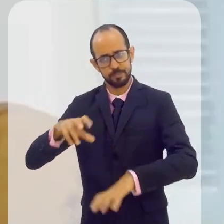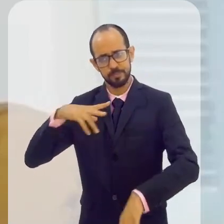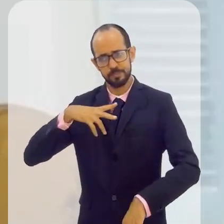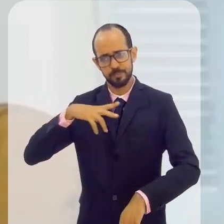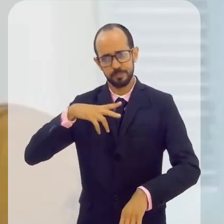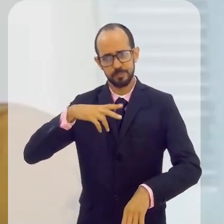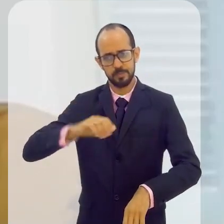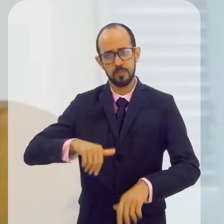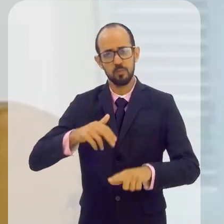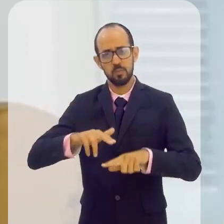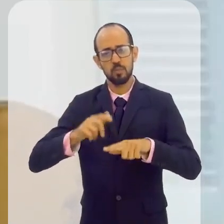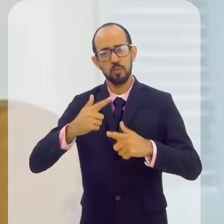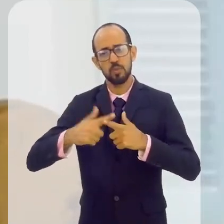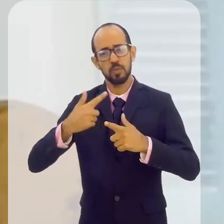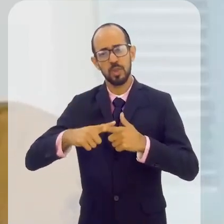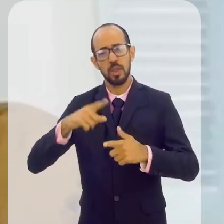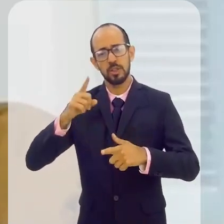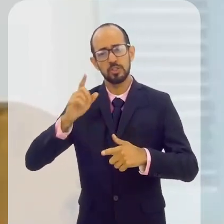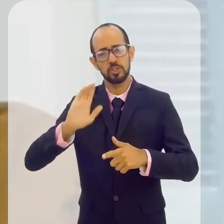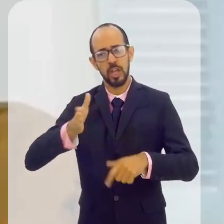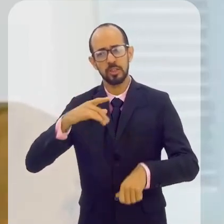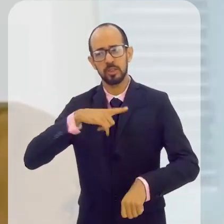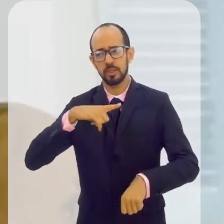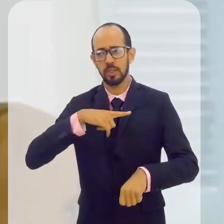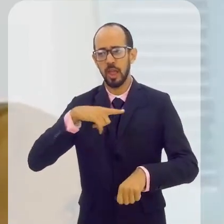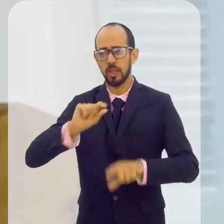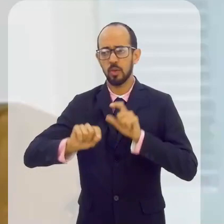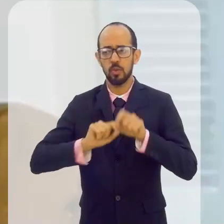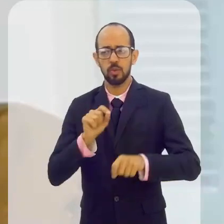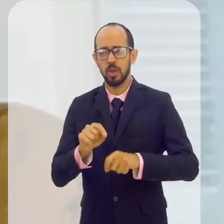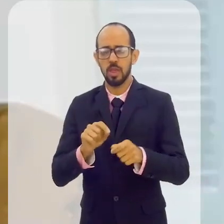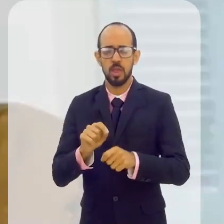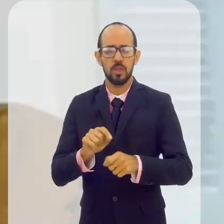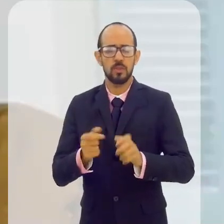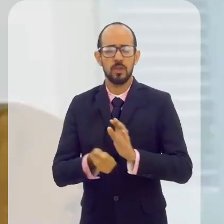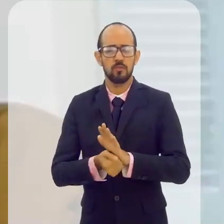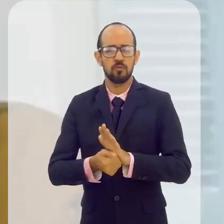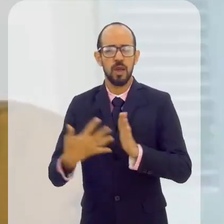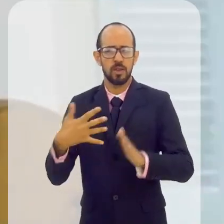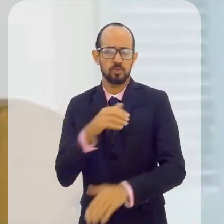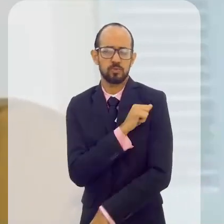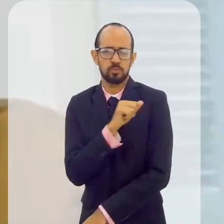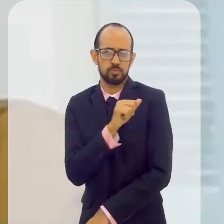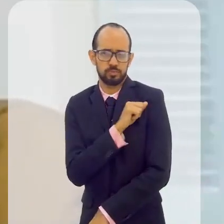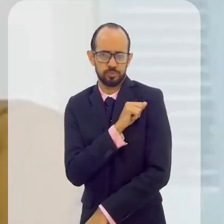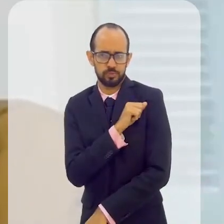privado, já que ele responde por uma parcela tão significativa de estudantes,